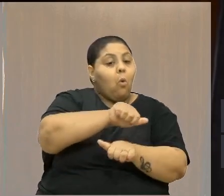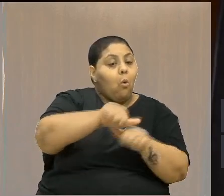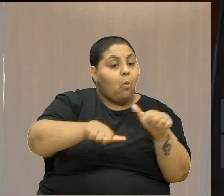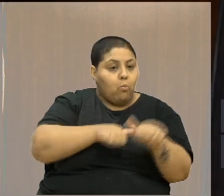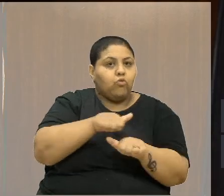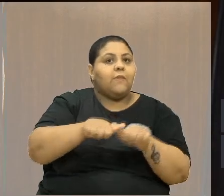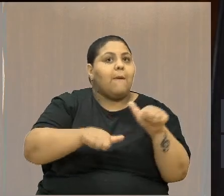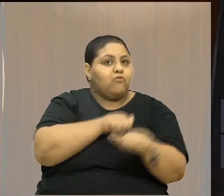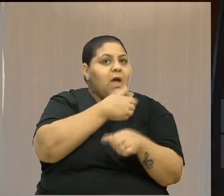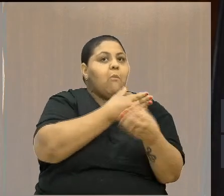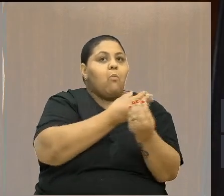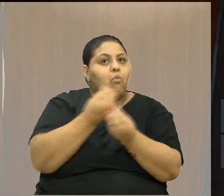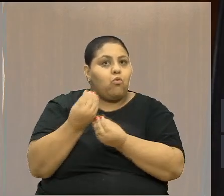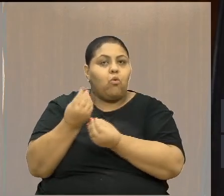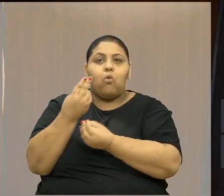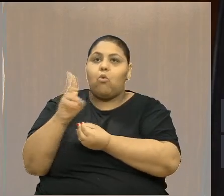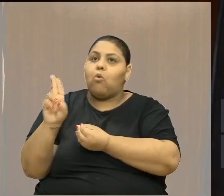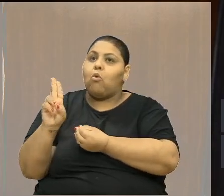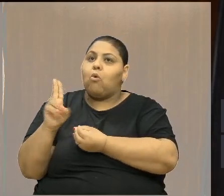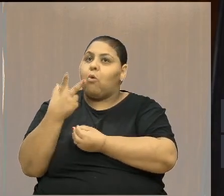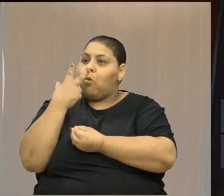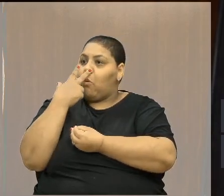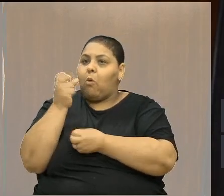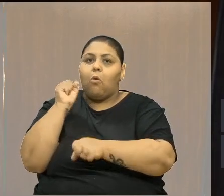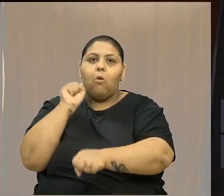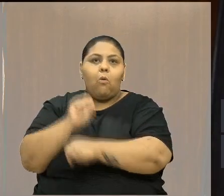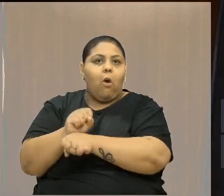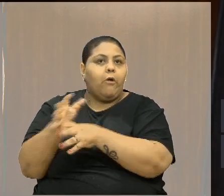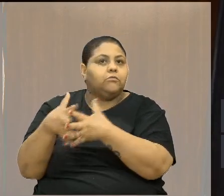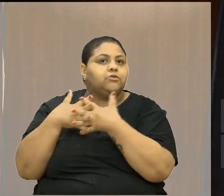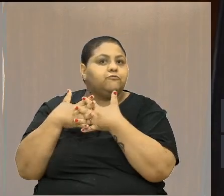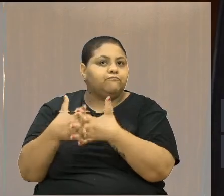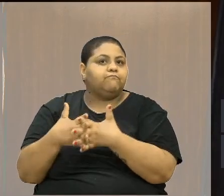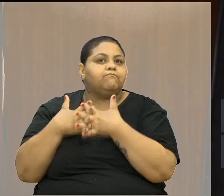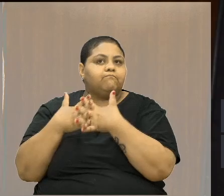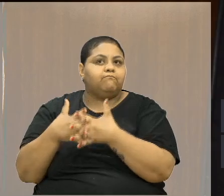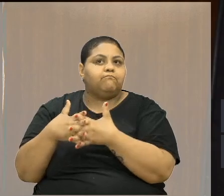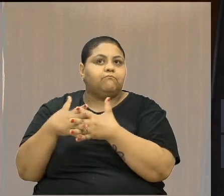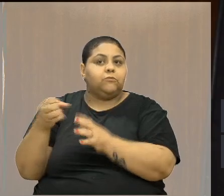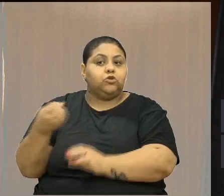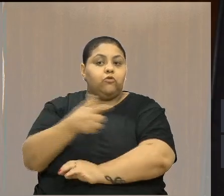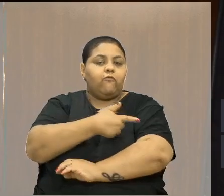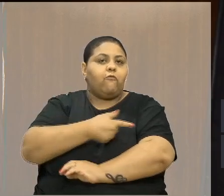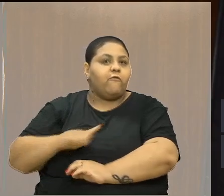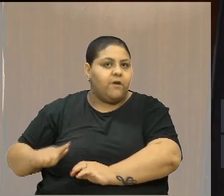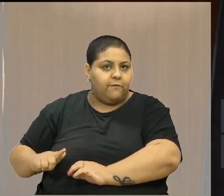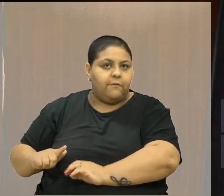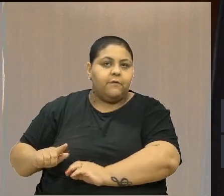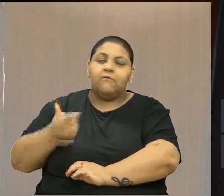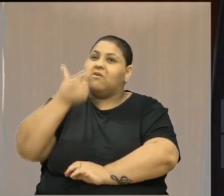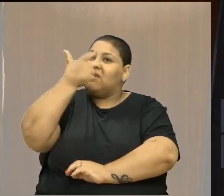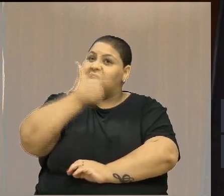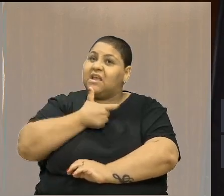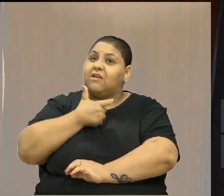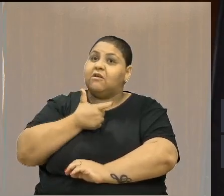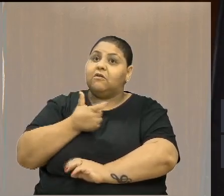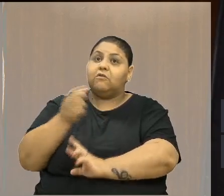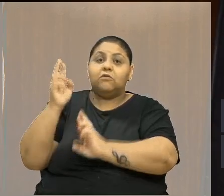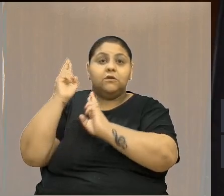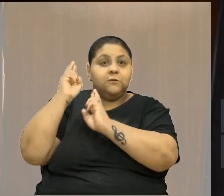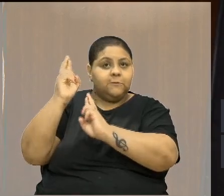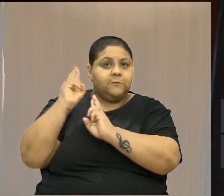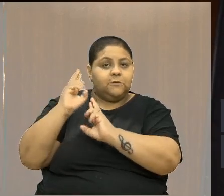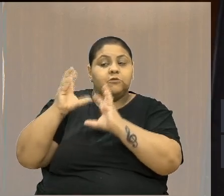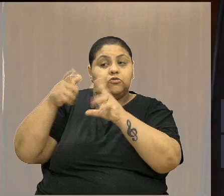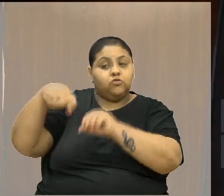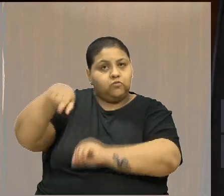mudar muito, ou vai ficar mesmo muito complicado esse novo governo que está aí. Então, acho que é uma expectativa de todos